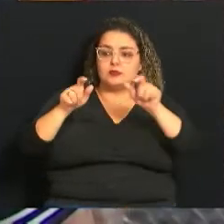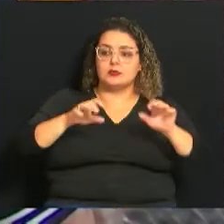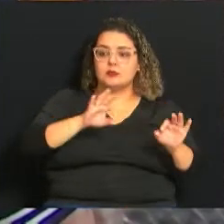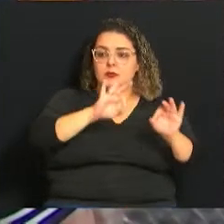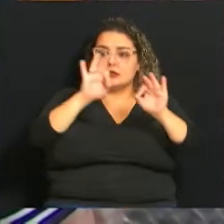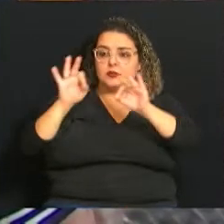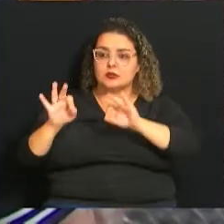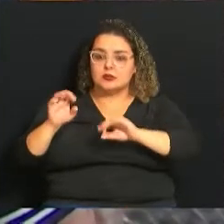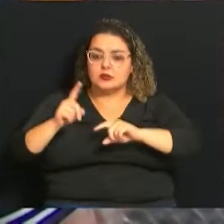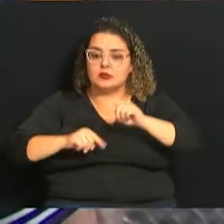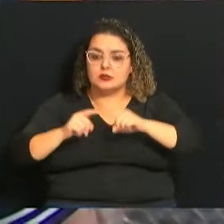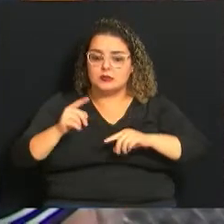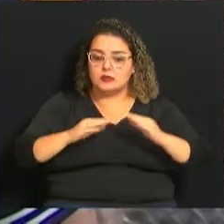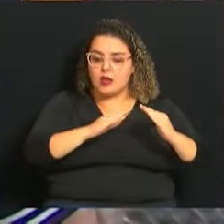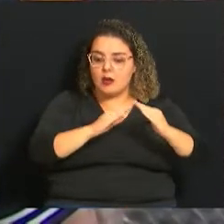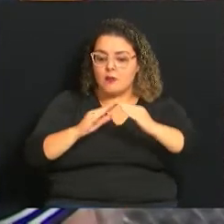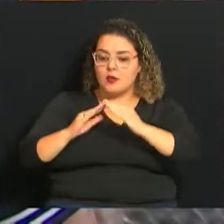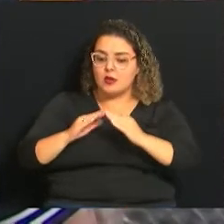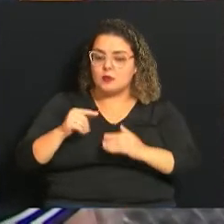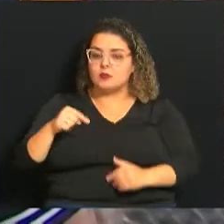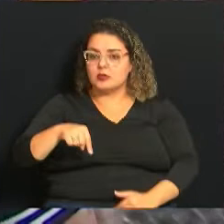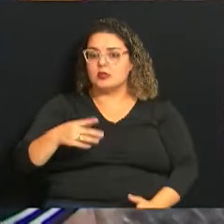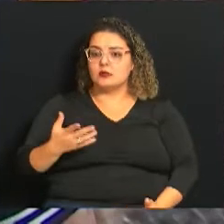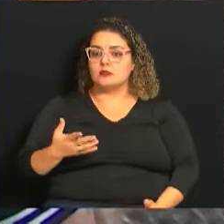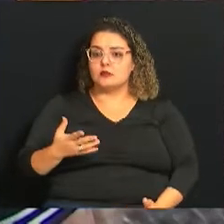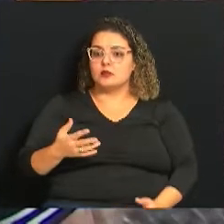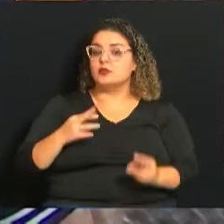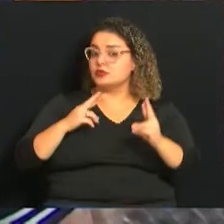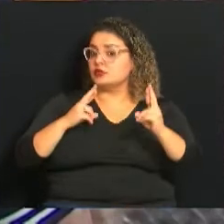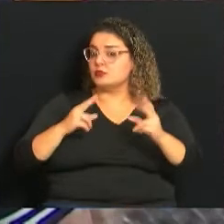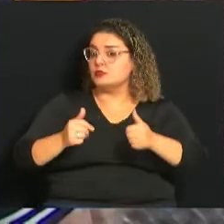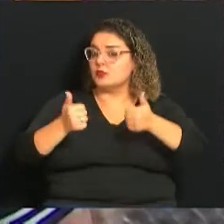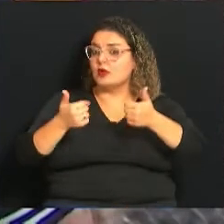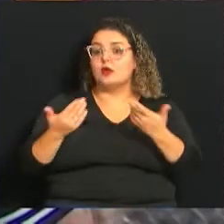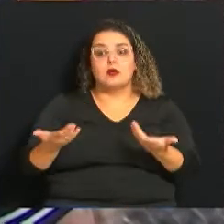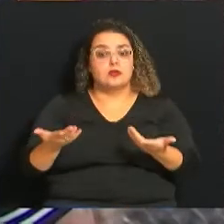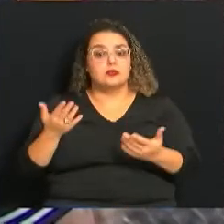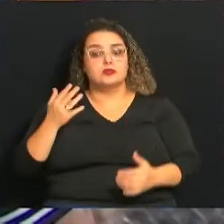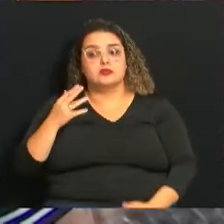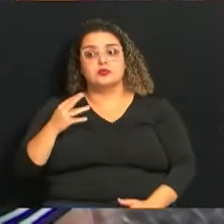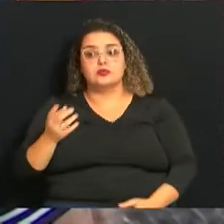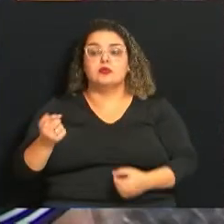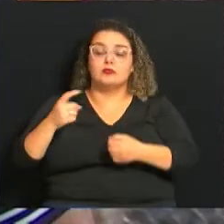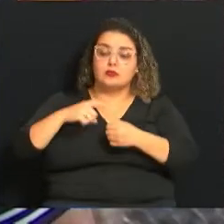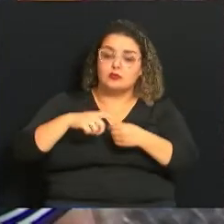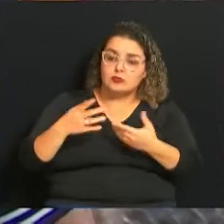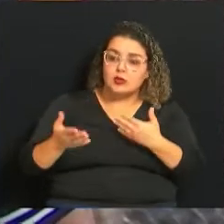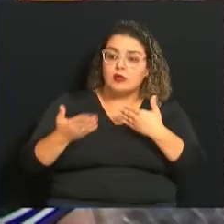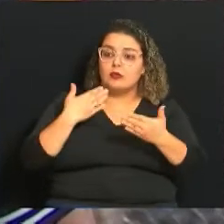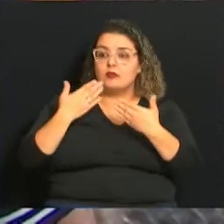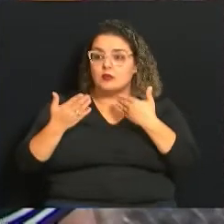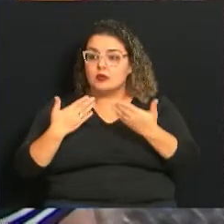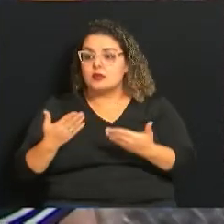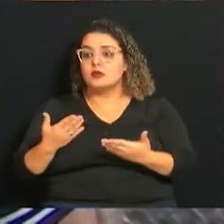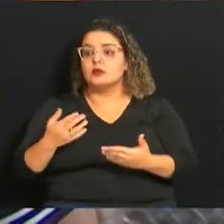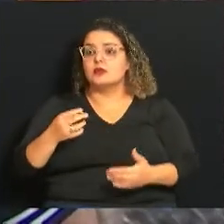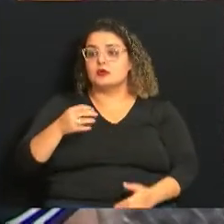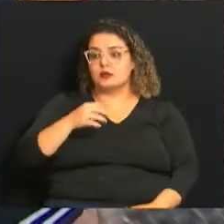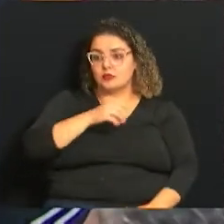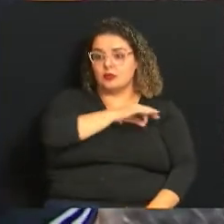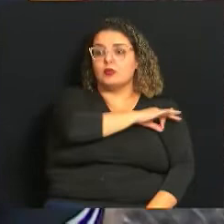matéria, que mora por aqui, pode ter uma expectativa positiva, o senhor deve voltar a conversar com o prefeito Dário